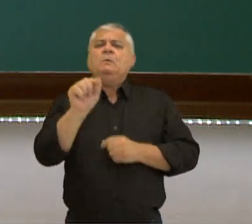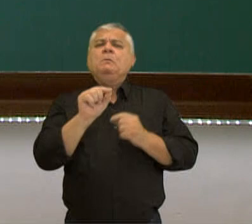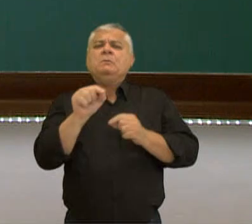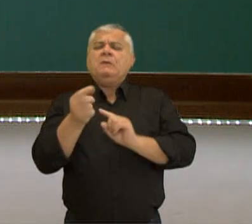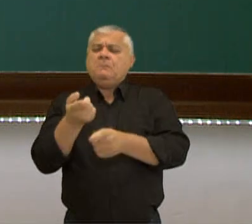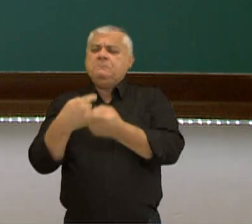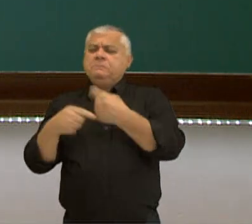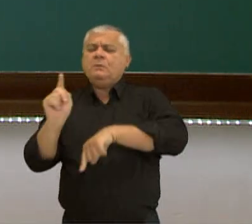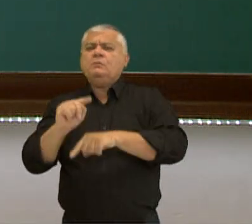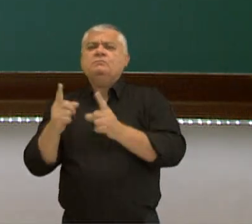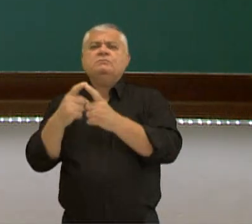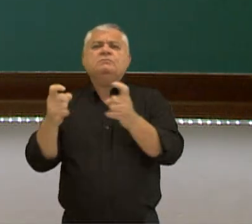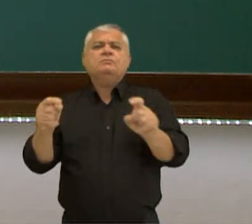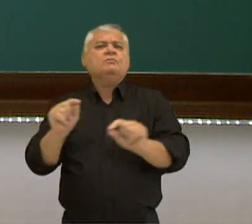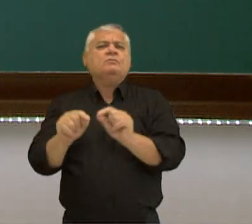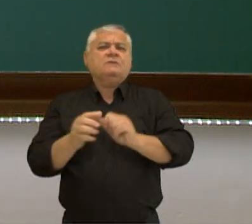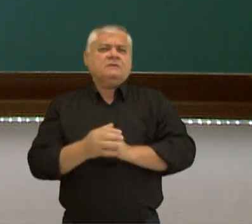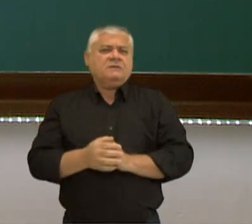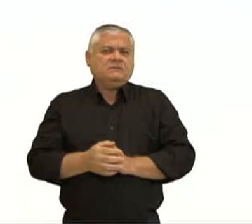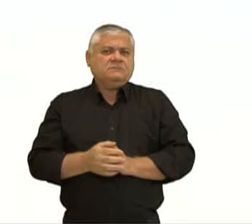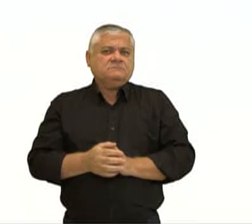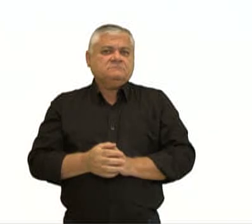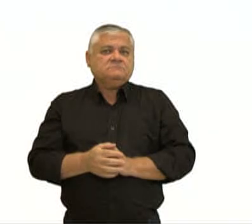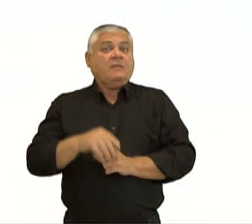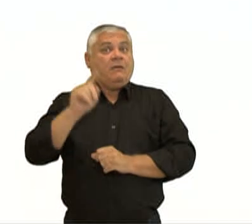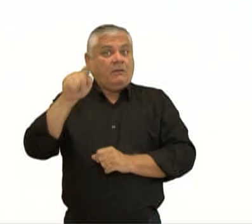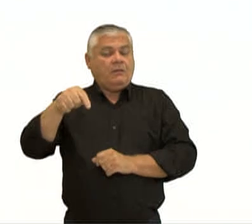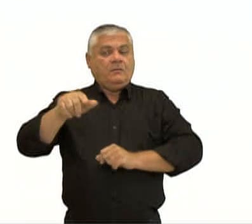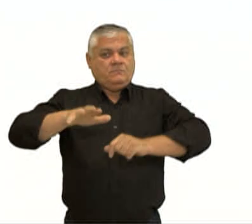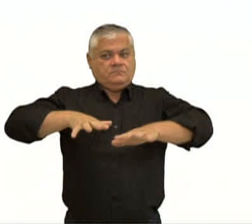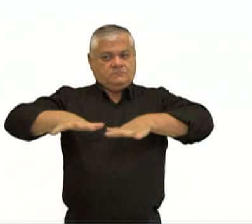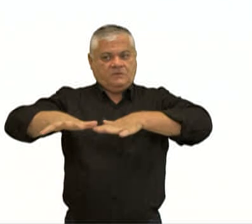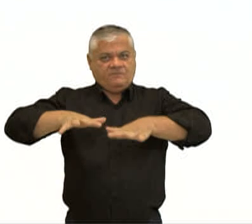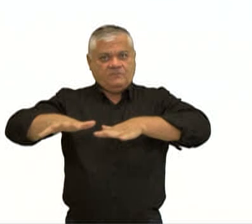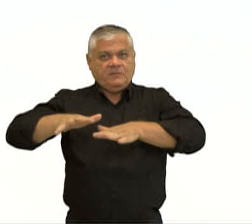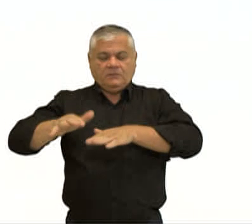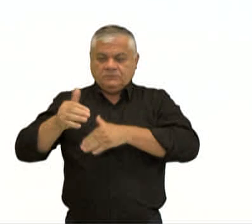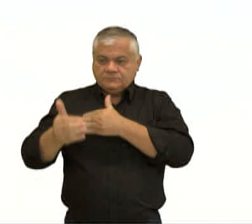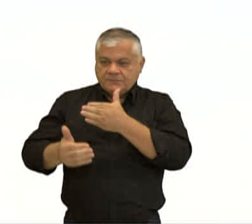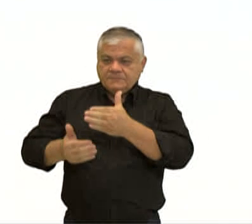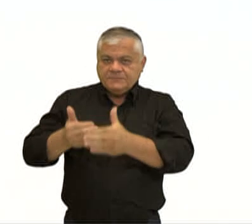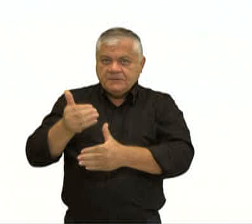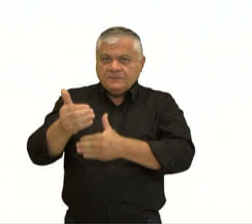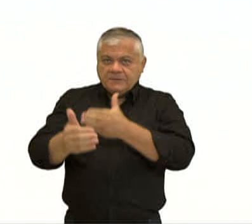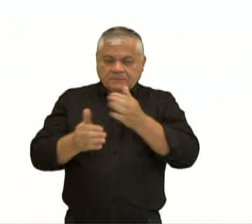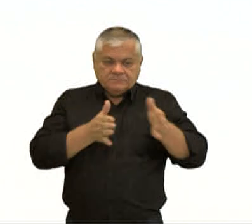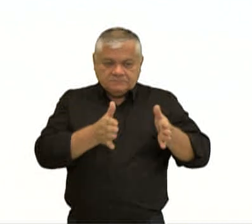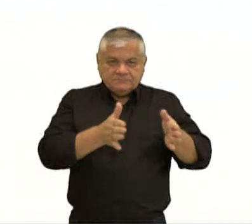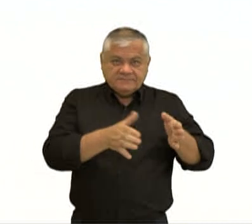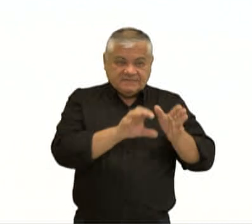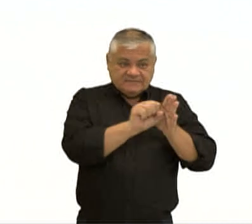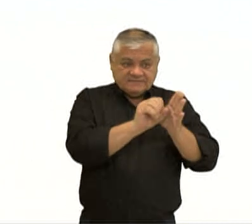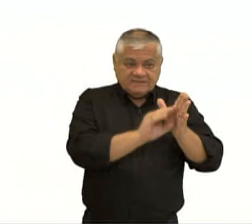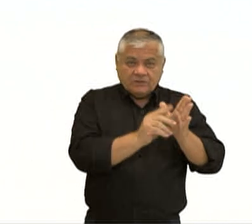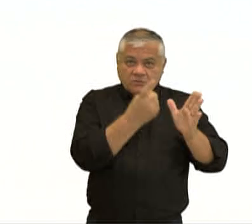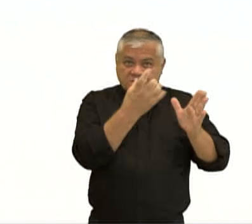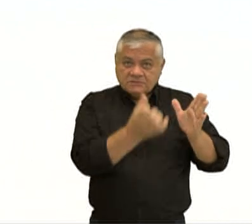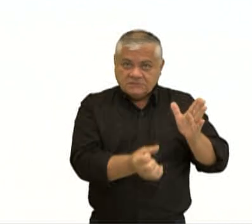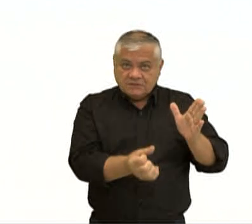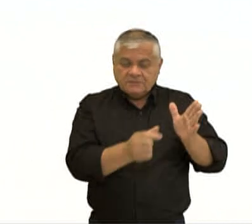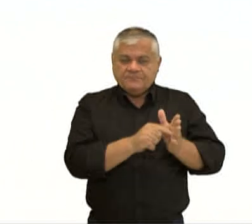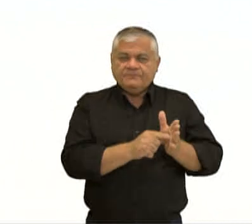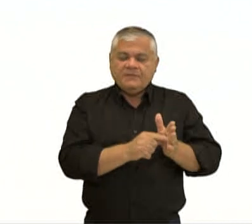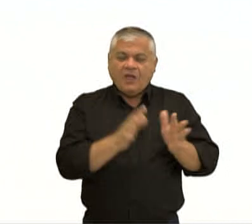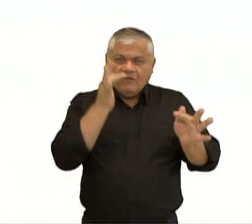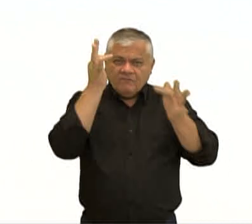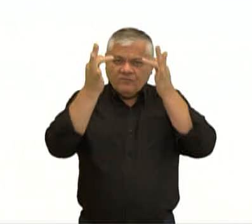revolução científica? Trata-se de um movimento que se desenvolve a partir do século XVI. A